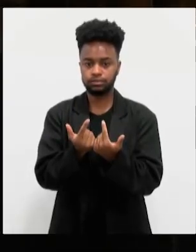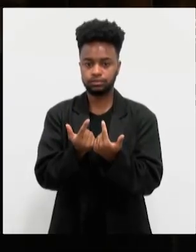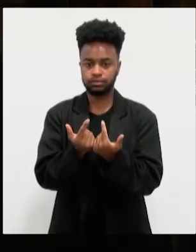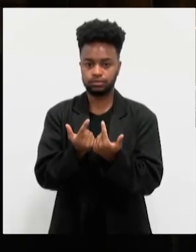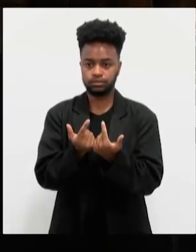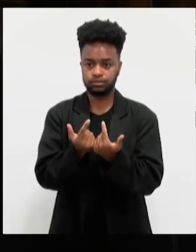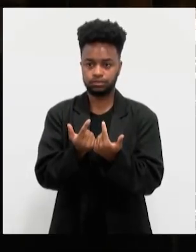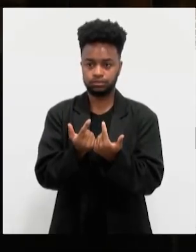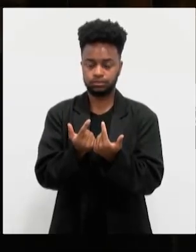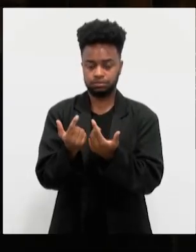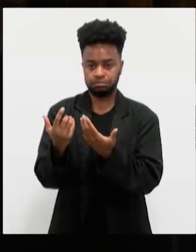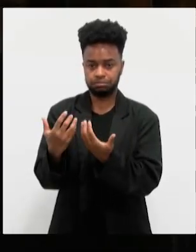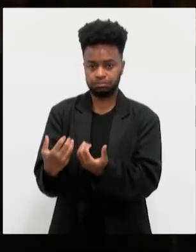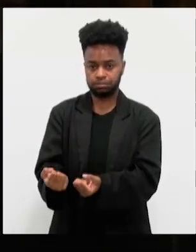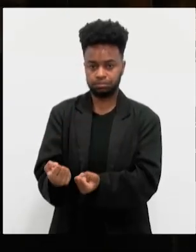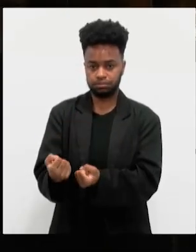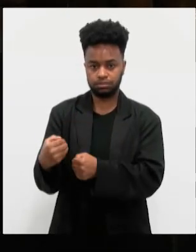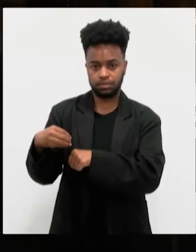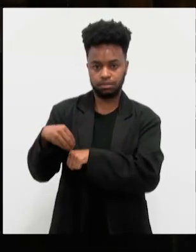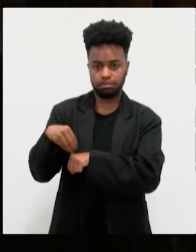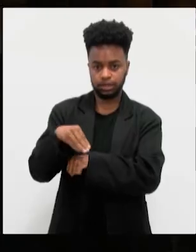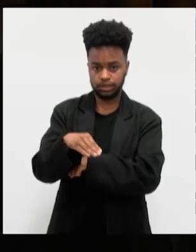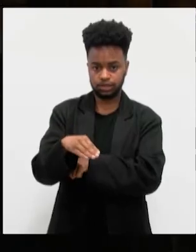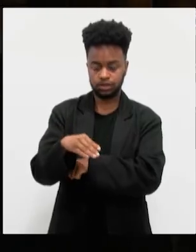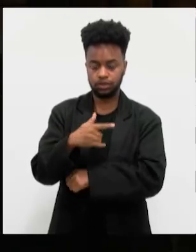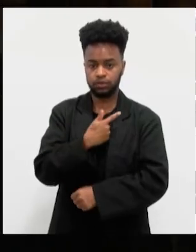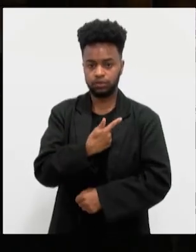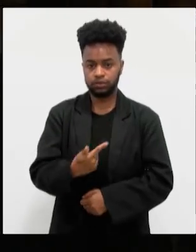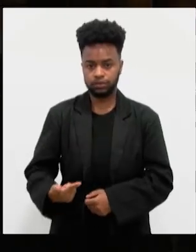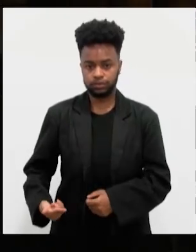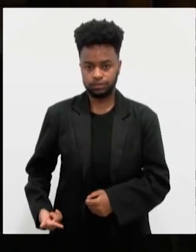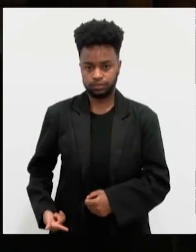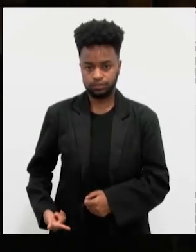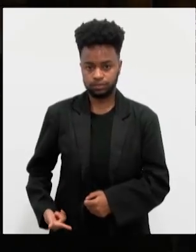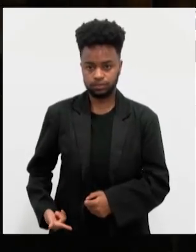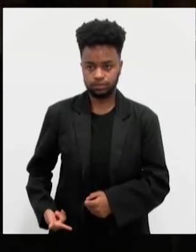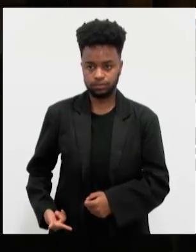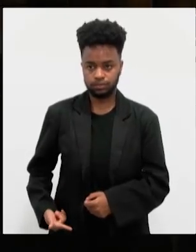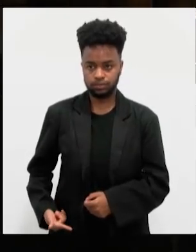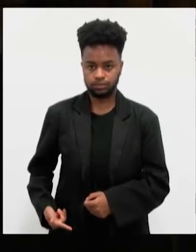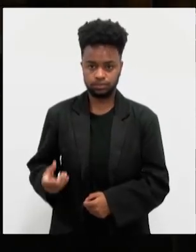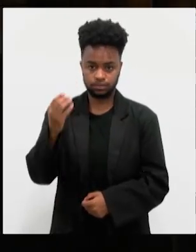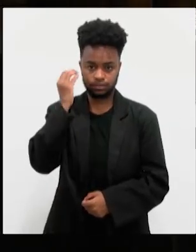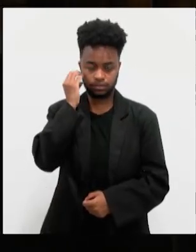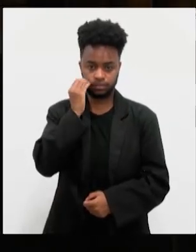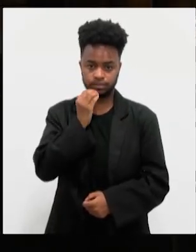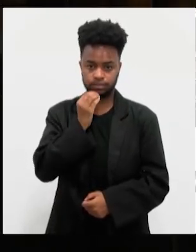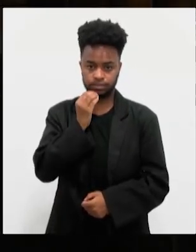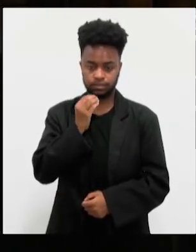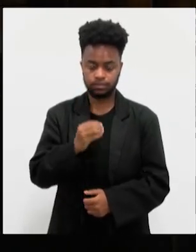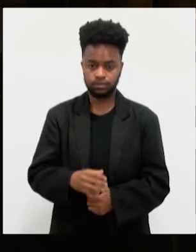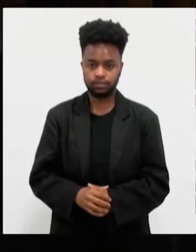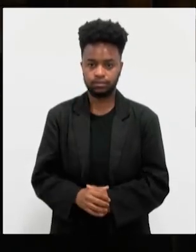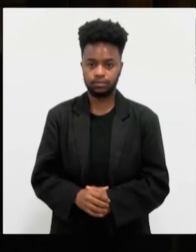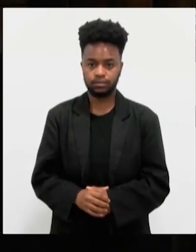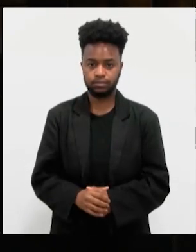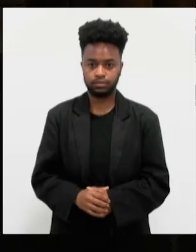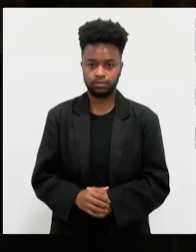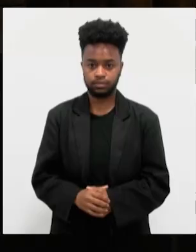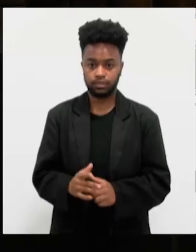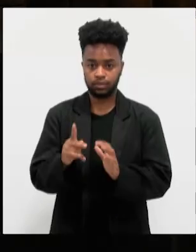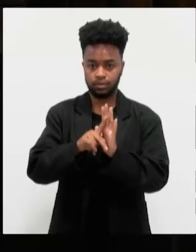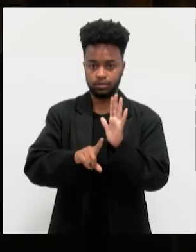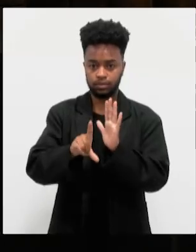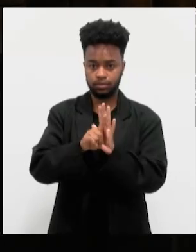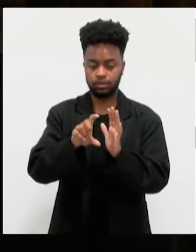acolheu uma mensagem do governador Cláudio Castro, projeto de